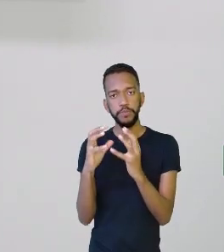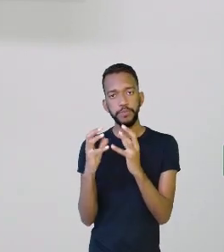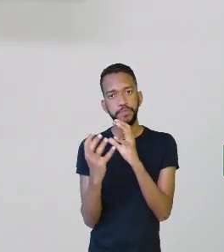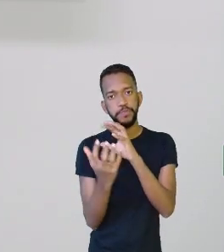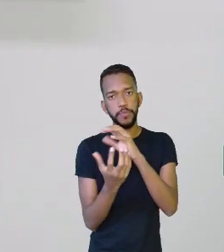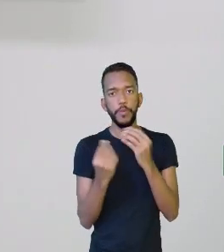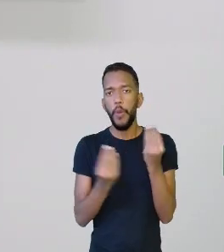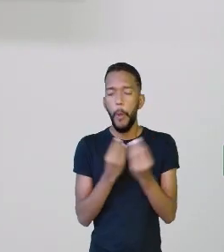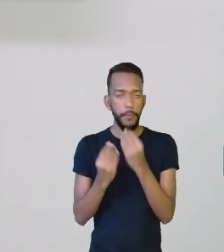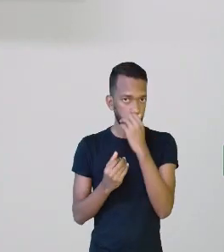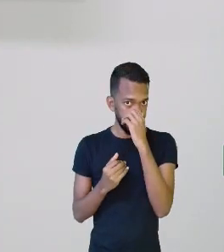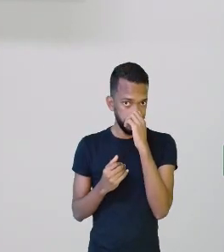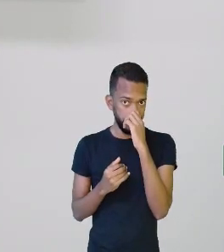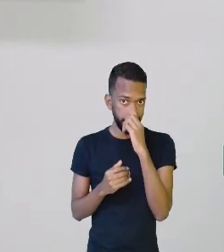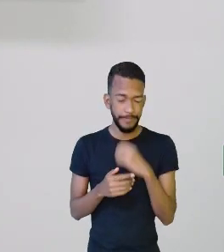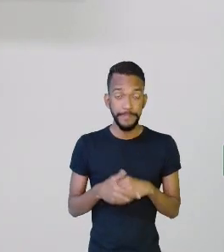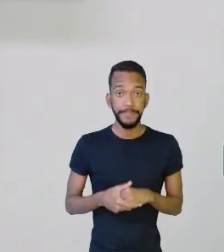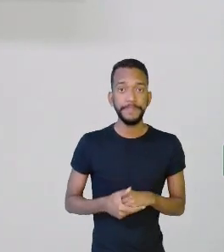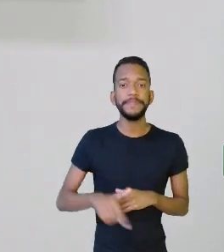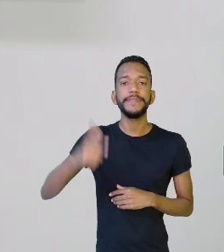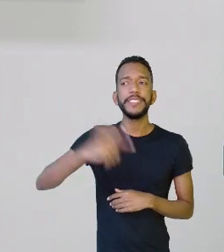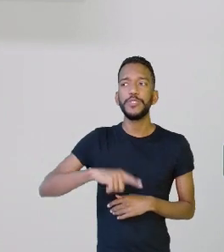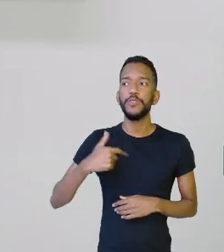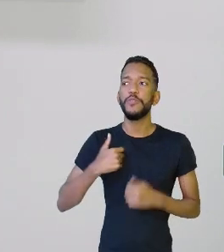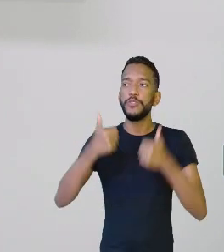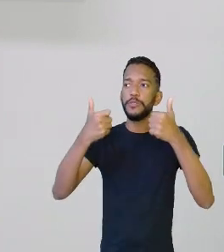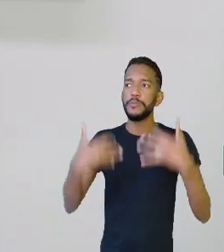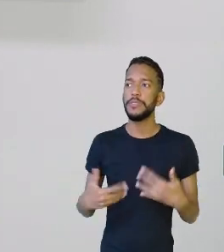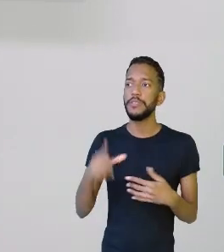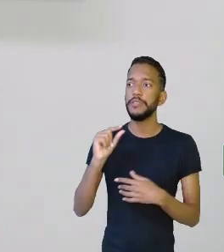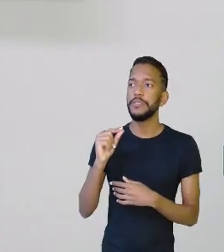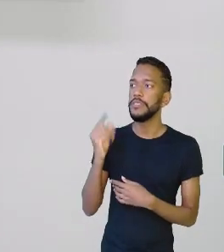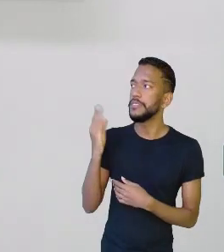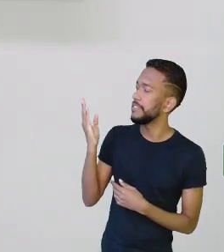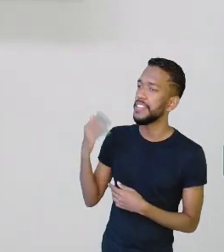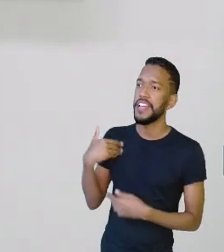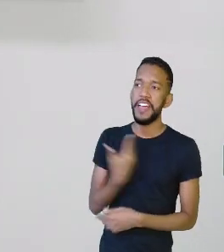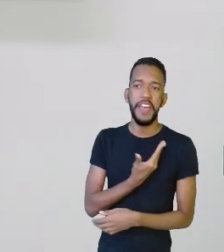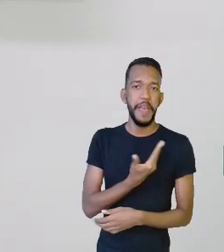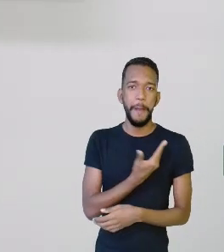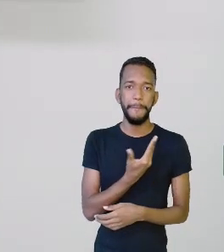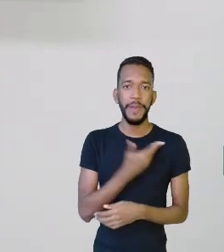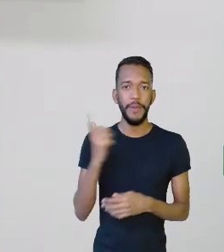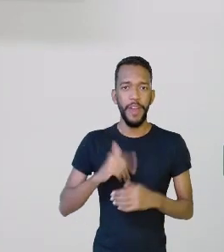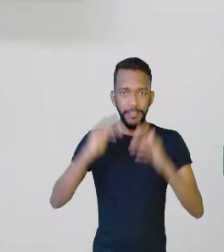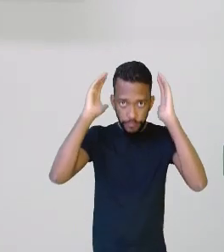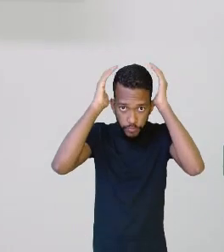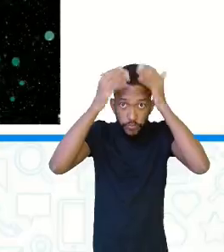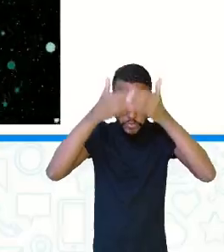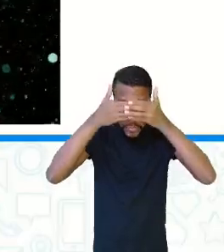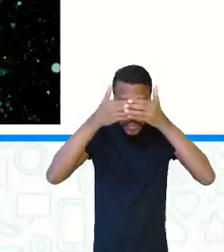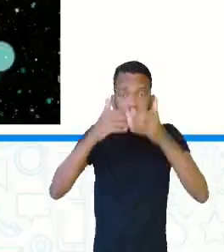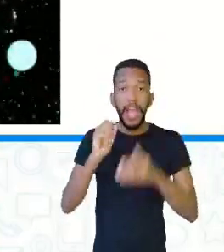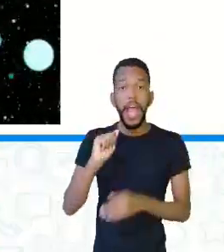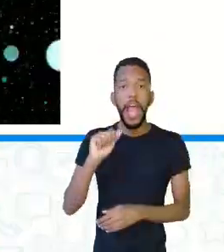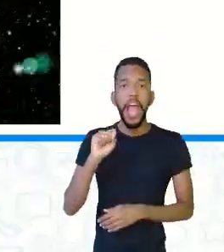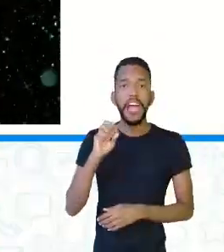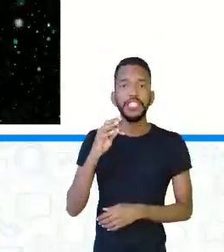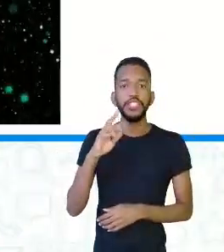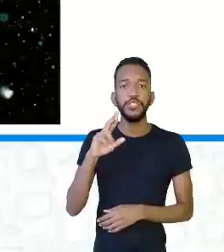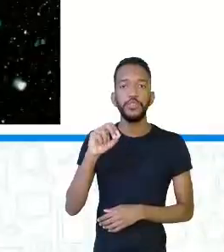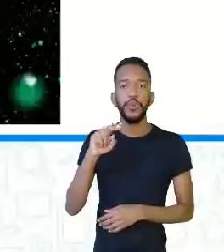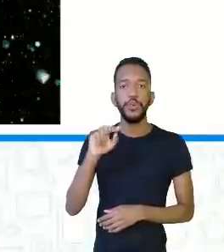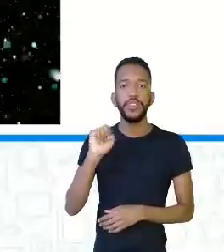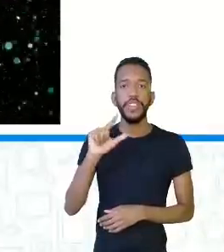para isso, eu vou trazer novamente aquele nosso amiguinho, o astronauta, que nos levou pelo